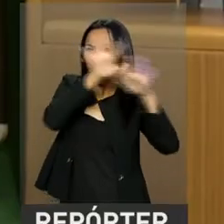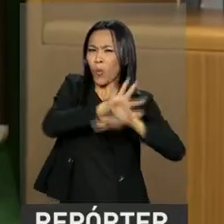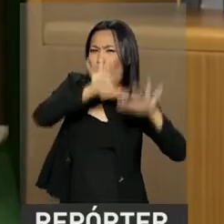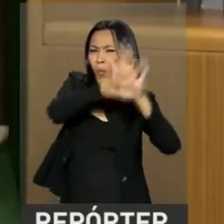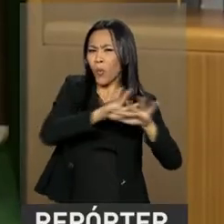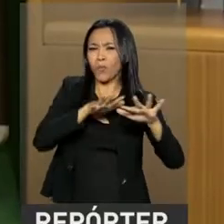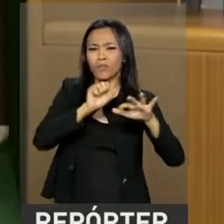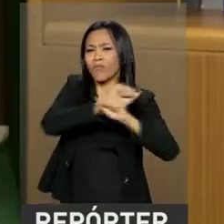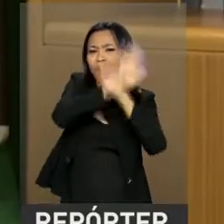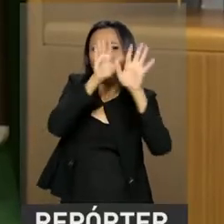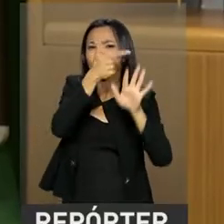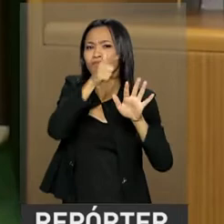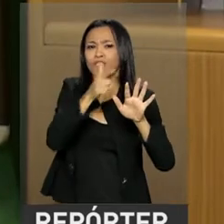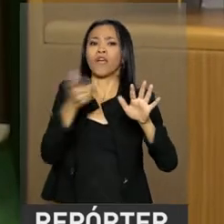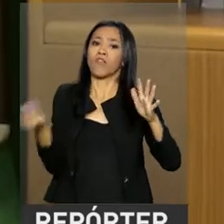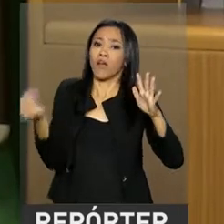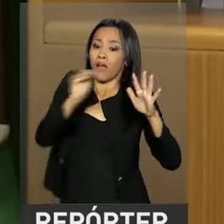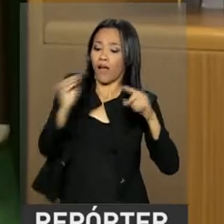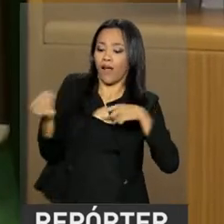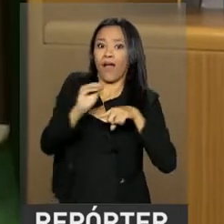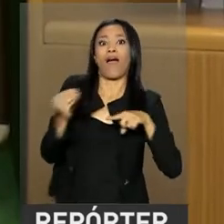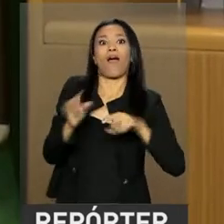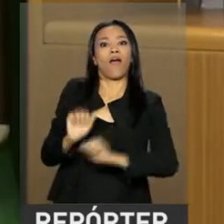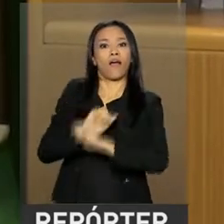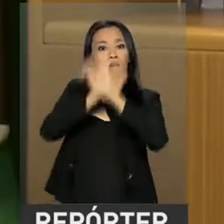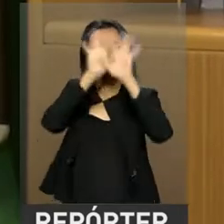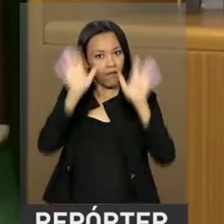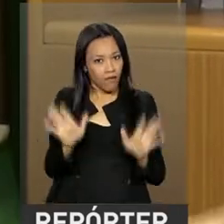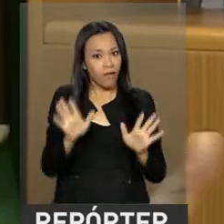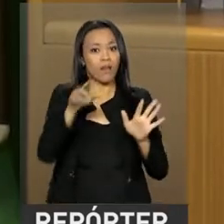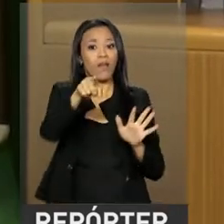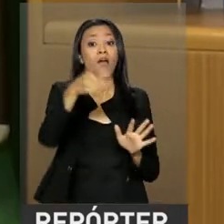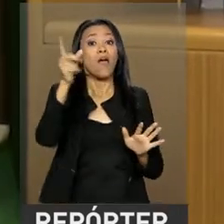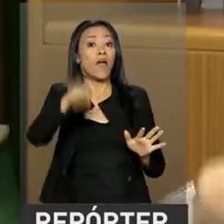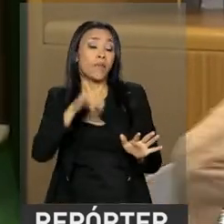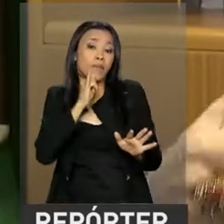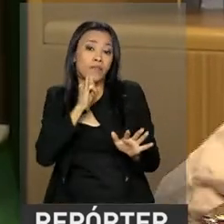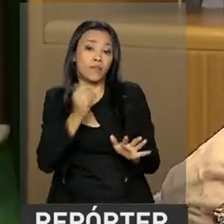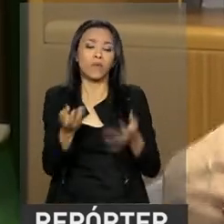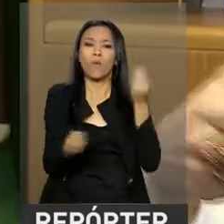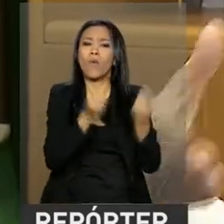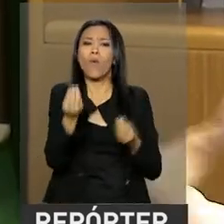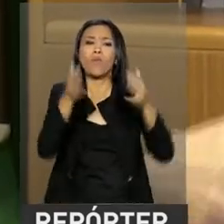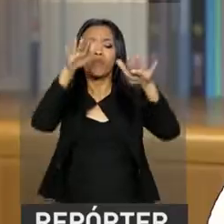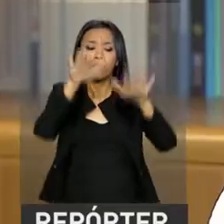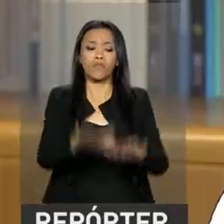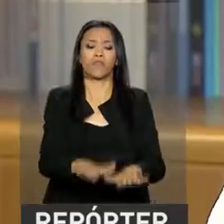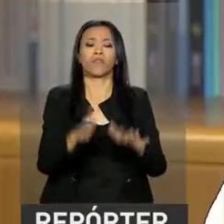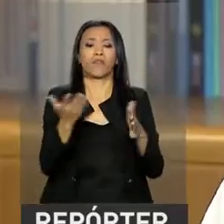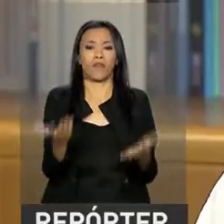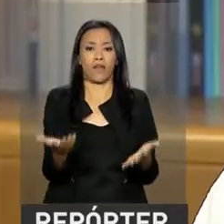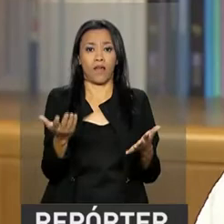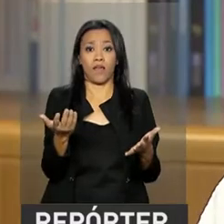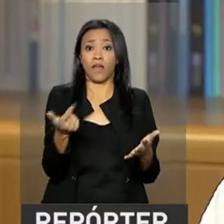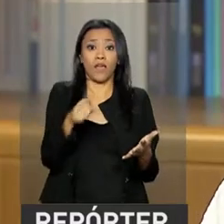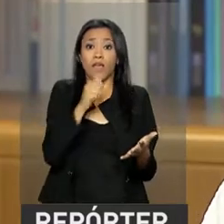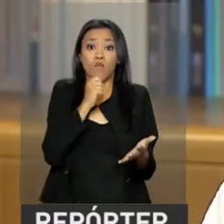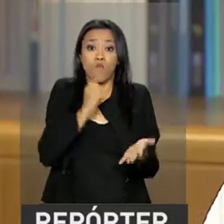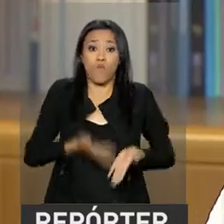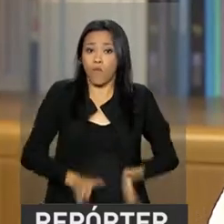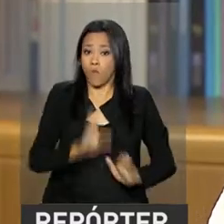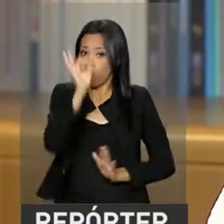diretora do departamento de migrações do ministério da justiça são pontos como a permanência e naturalização de pessoas sem nacionalidade